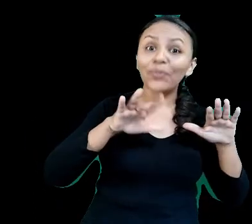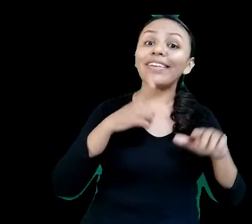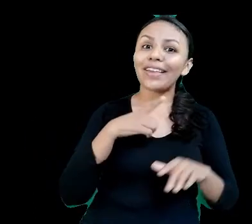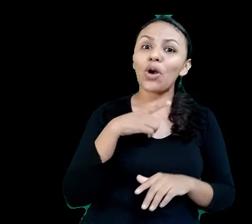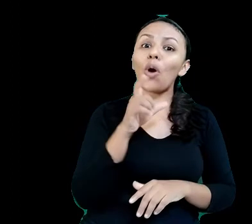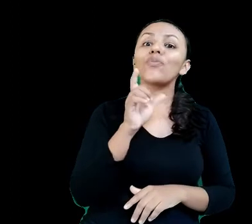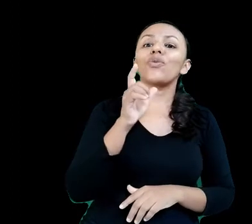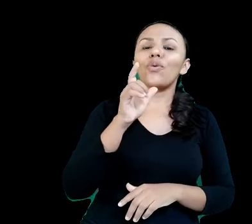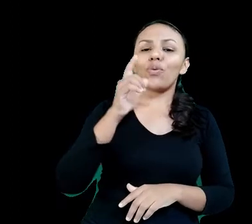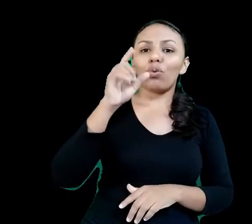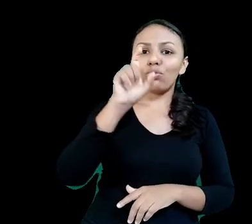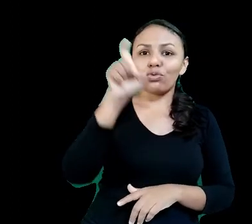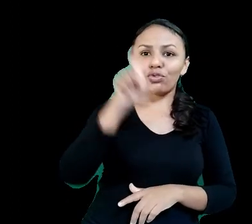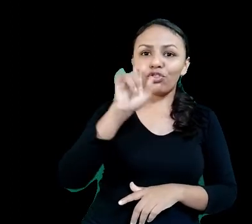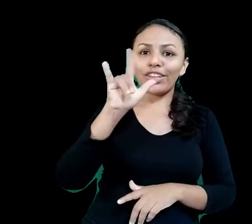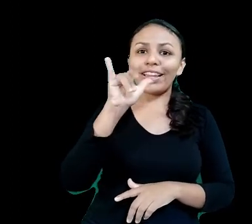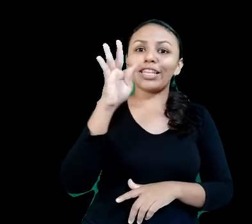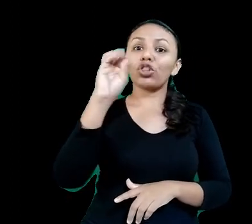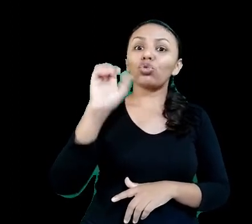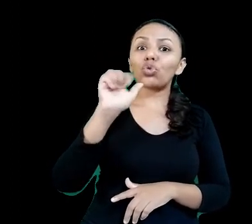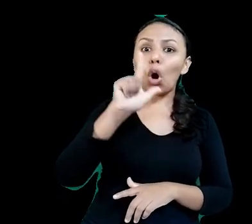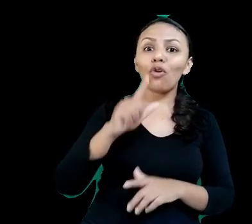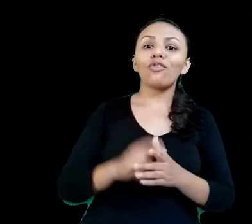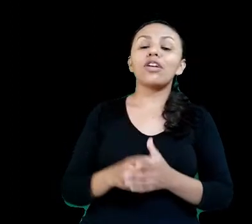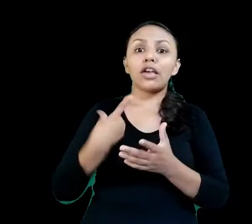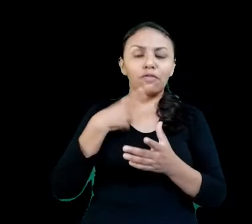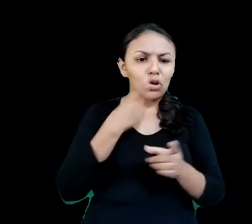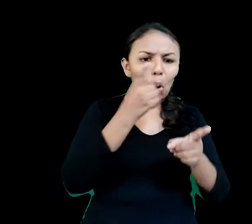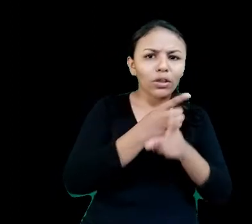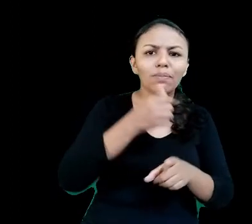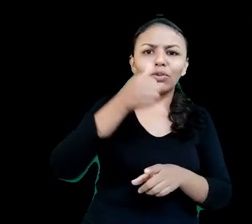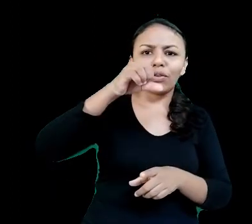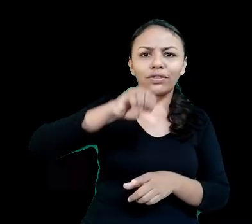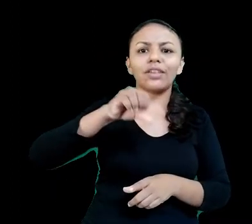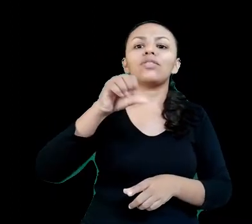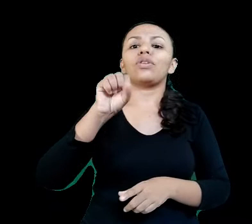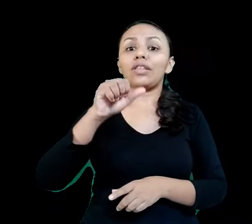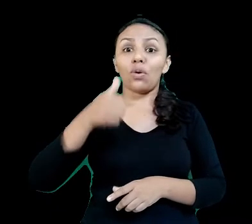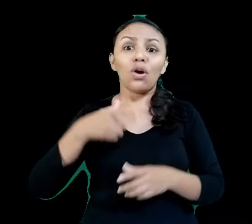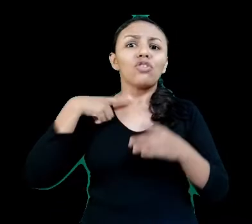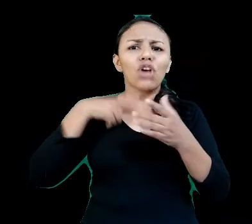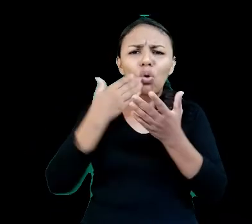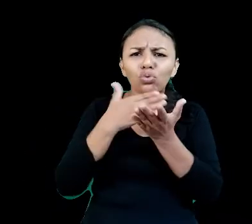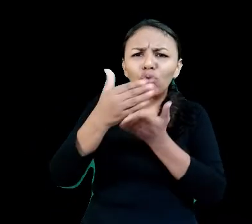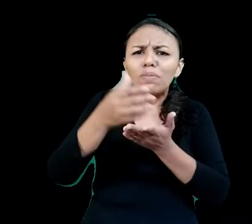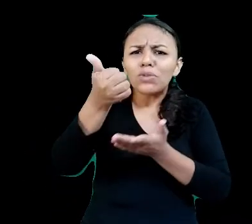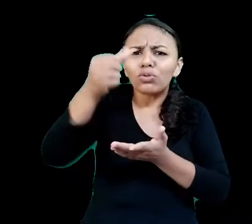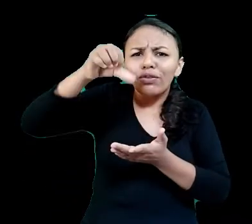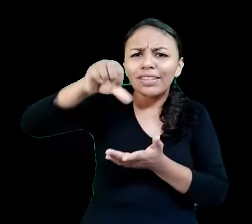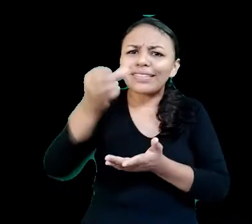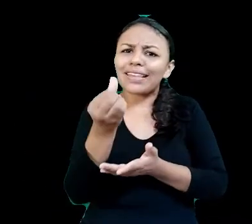foi descoberto em 1891, tem sido usado como agente adoçante desde a década de 1960.